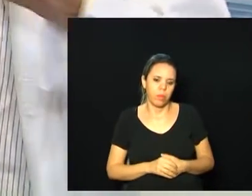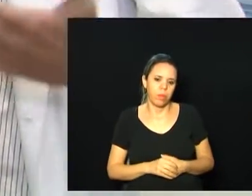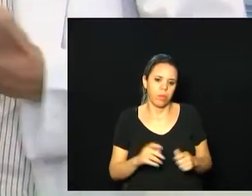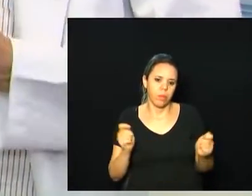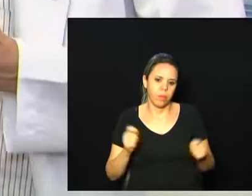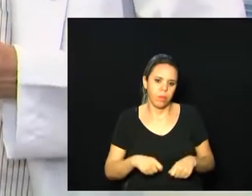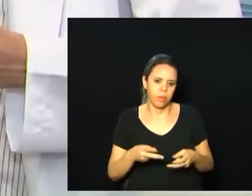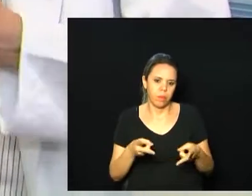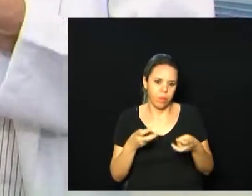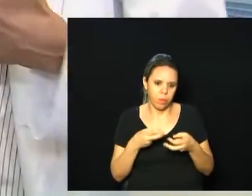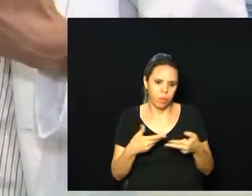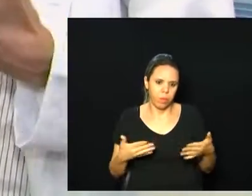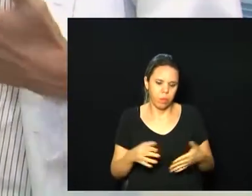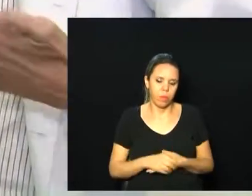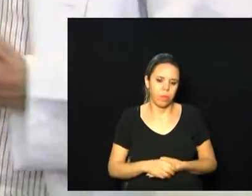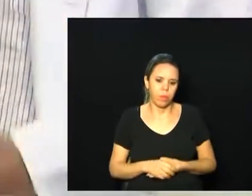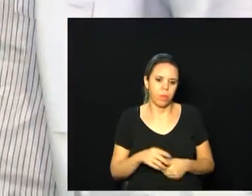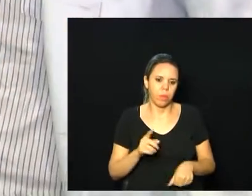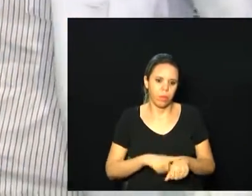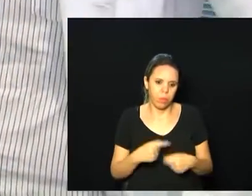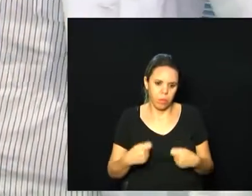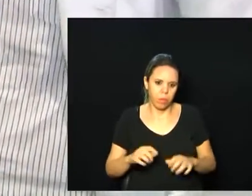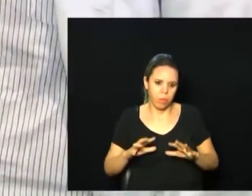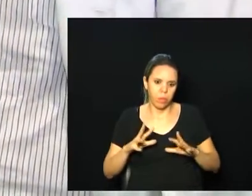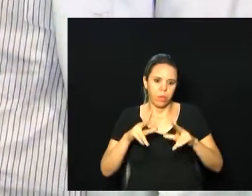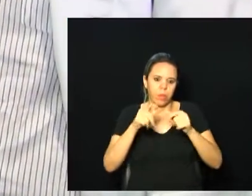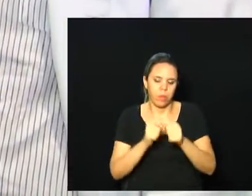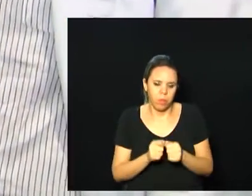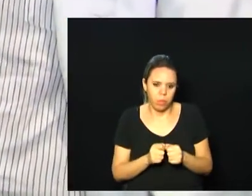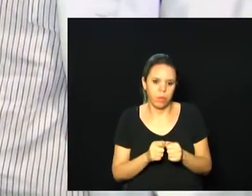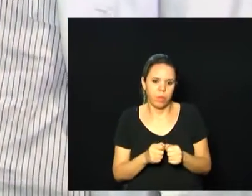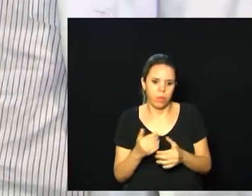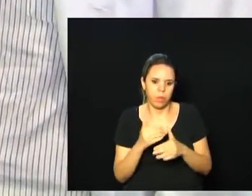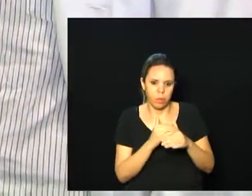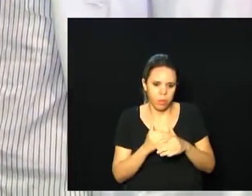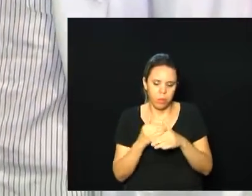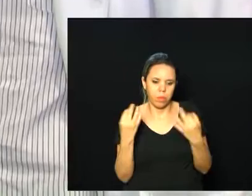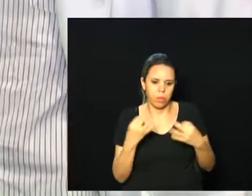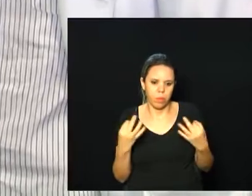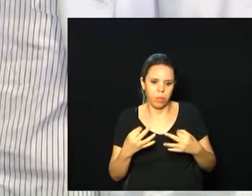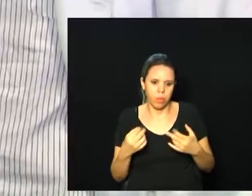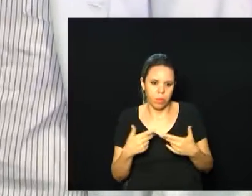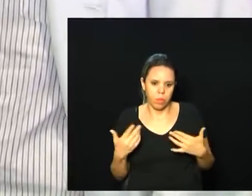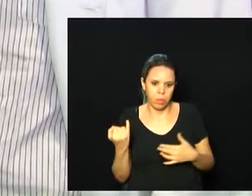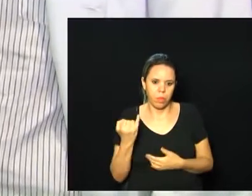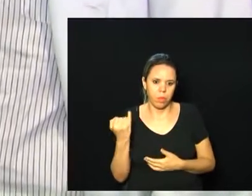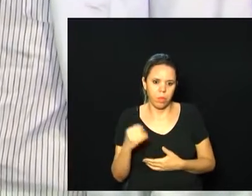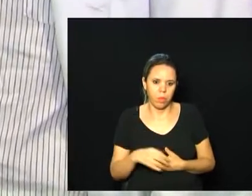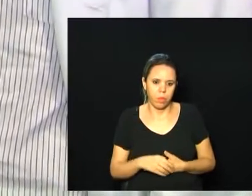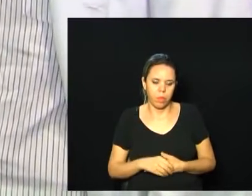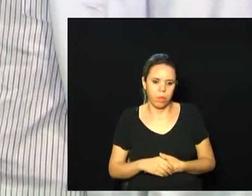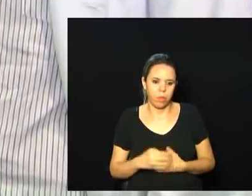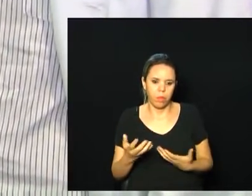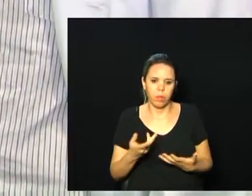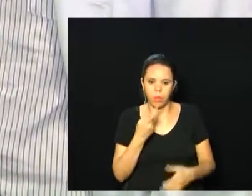possível ver nos indicadores, a gente, no momento, precisa de todos os tipos de forma igual. Perfeito. Mais alguma coisa importante que o senhor